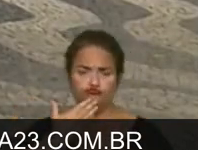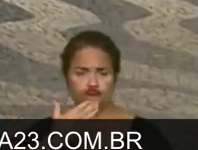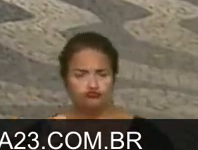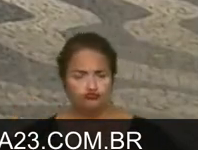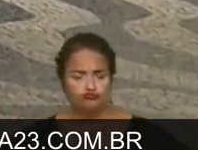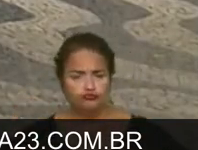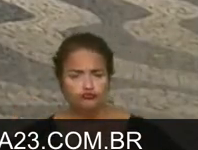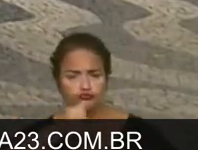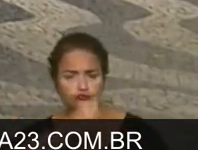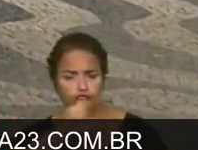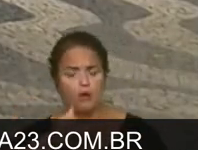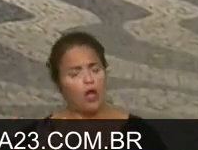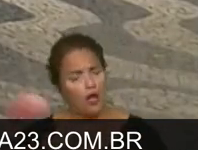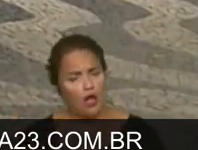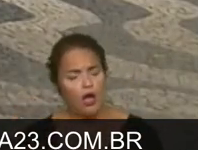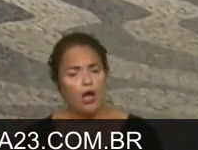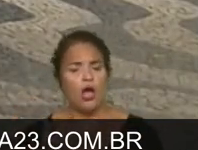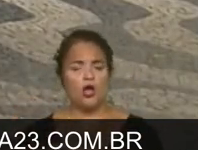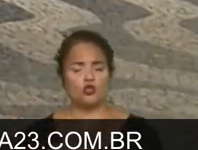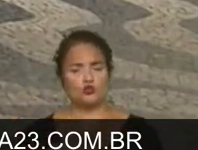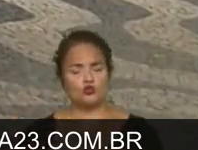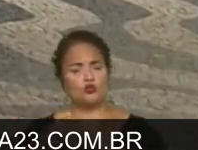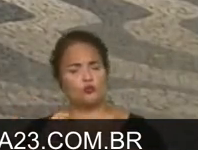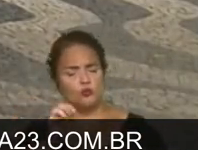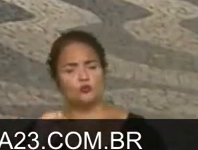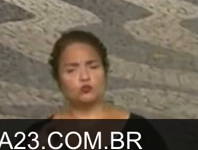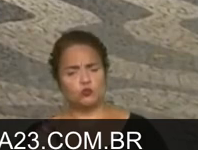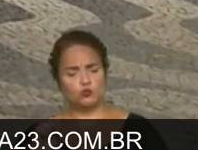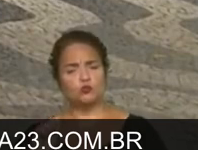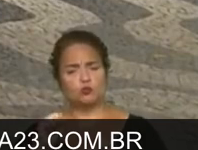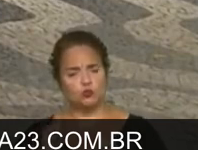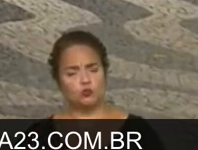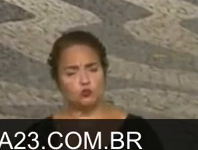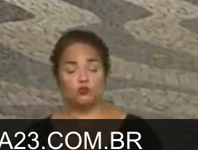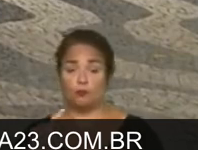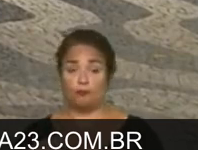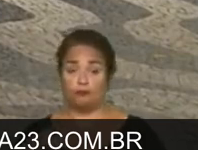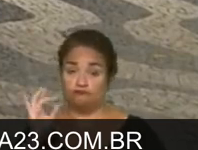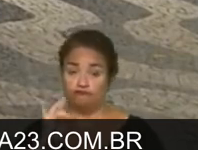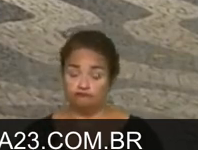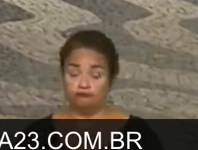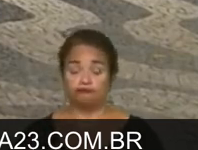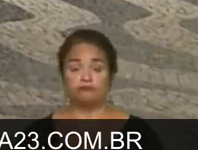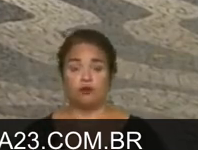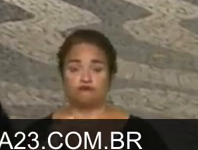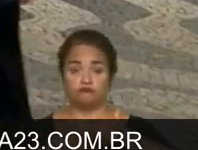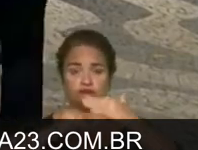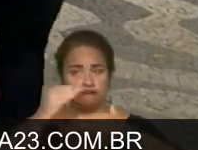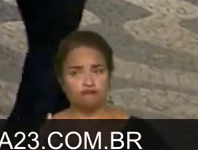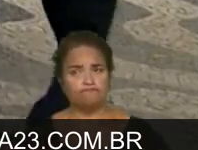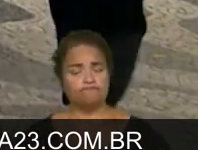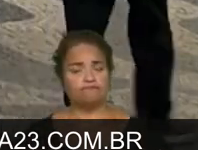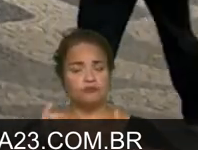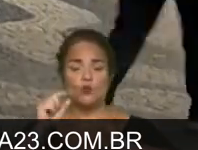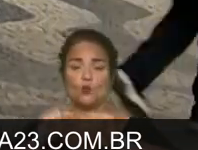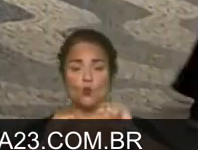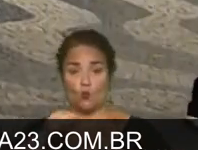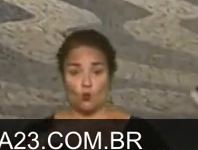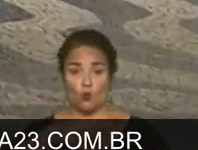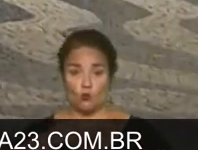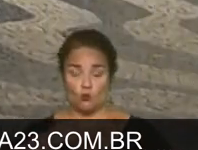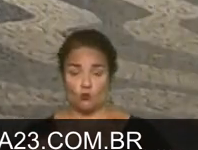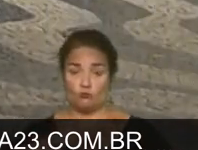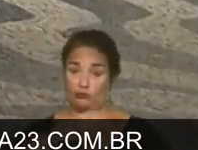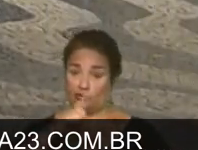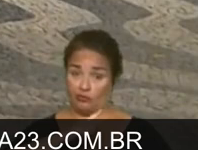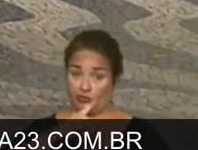sofrimento, procure ajuda, procure os nossos centros de saúde, né? Porque, de fato, o processo de identificação do que é que você